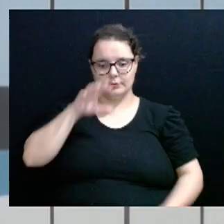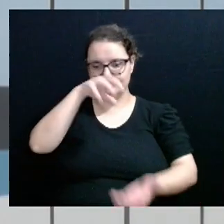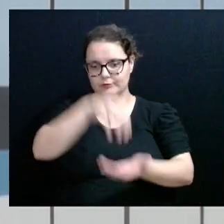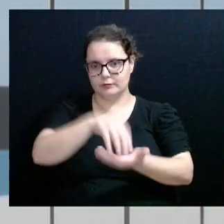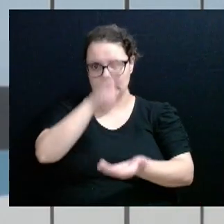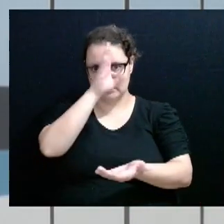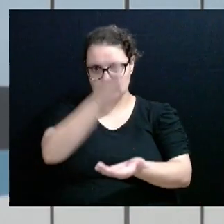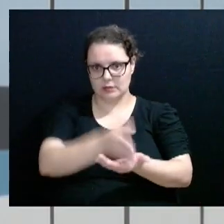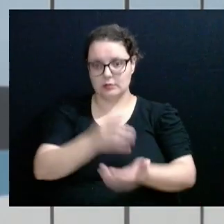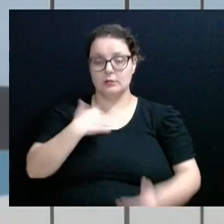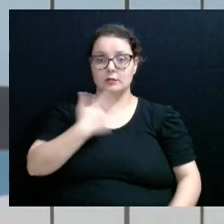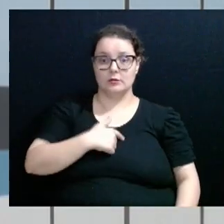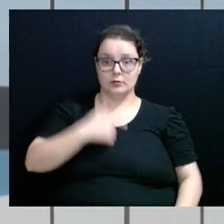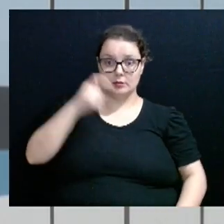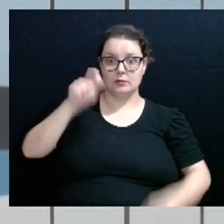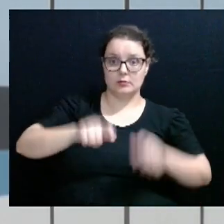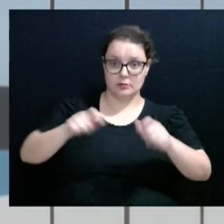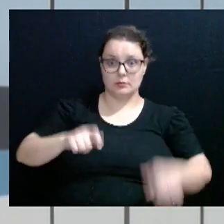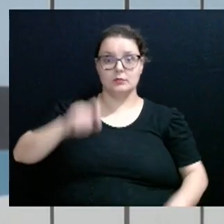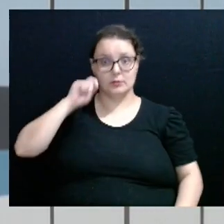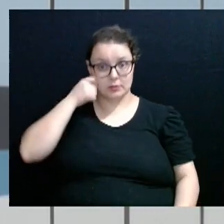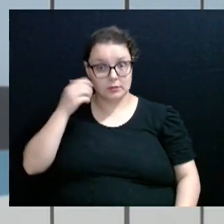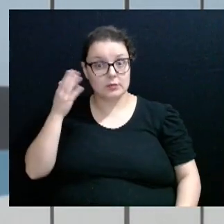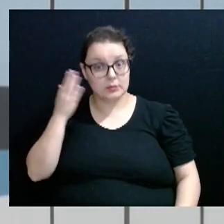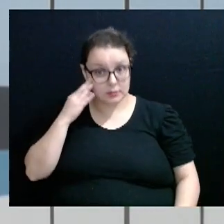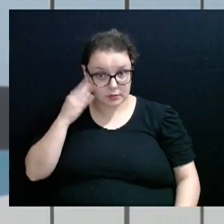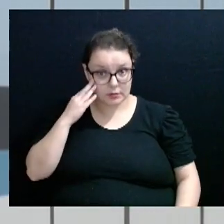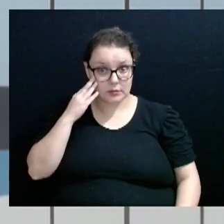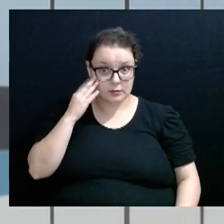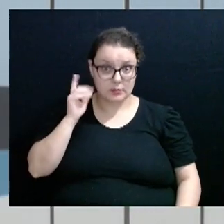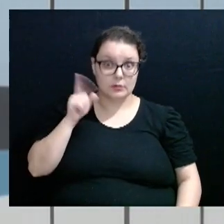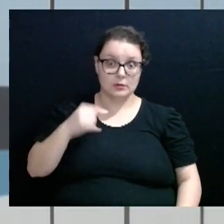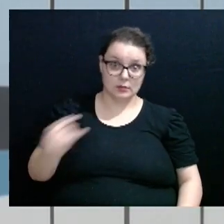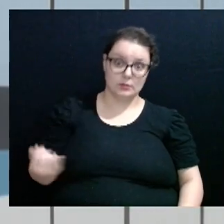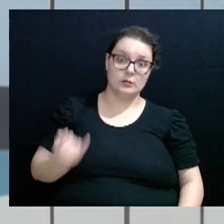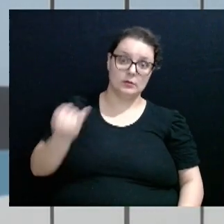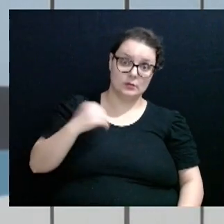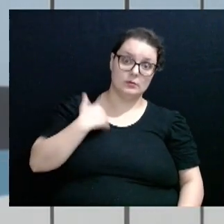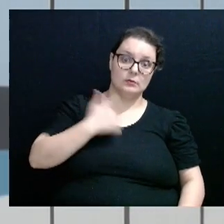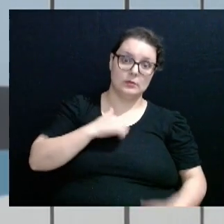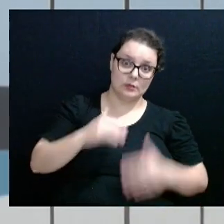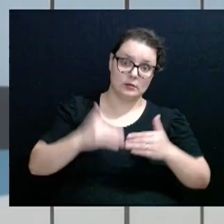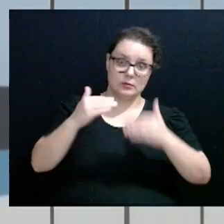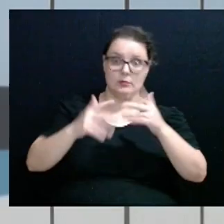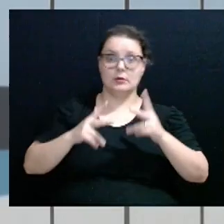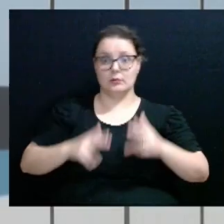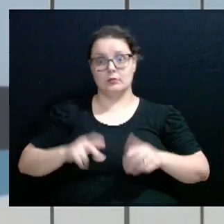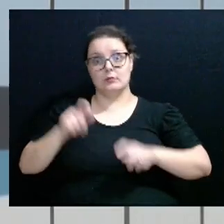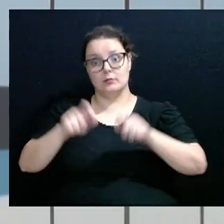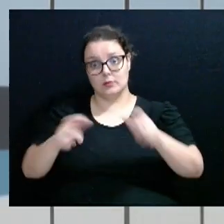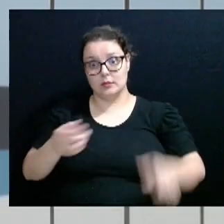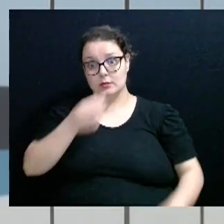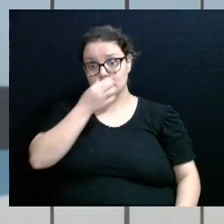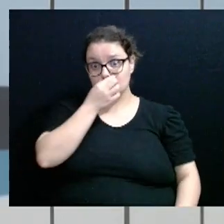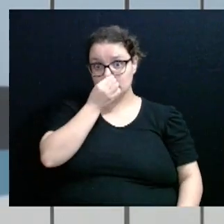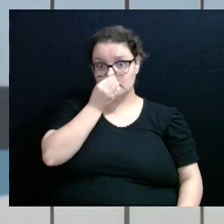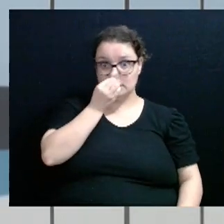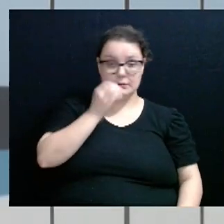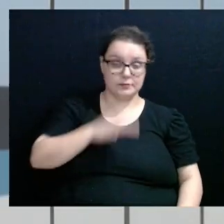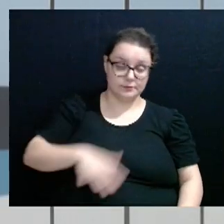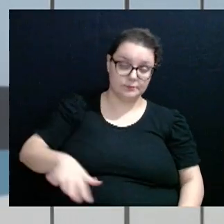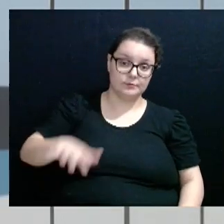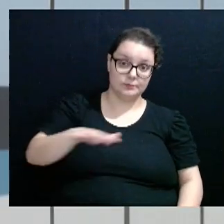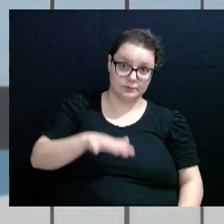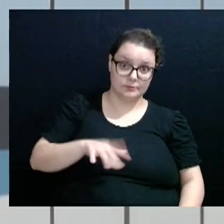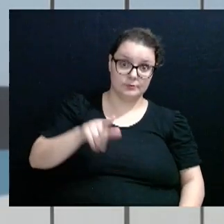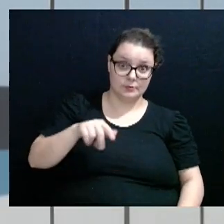negras sabemos que isso é muito relevante para a nossa construção enquanto pessoa. E no meio ambiente, que é um tema que eu acho